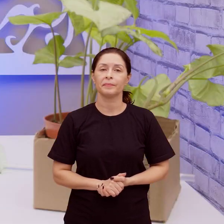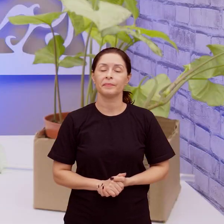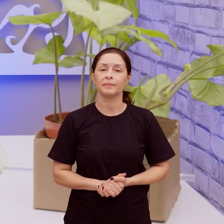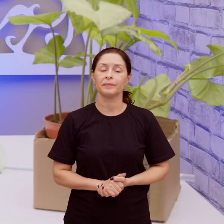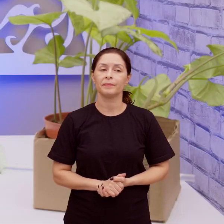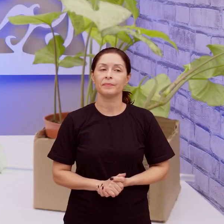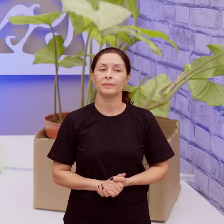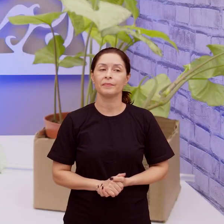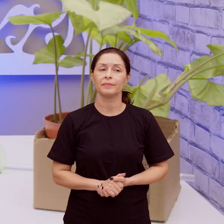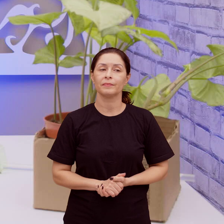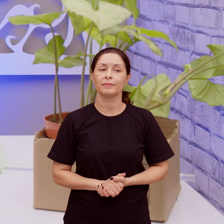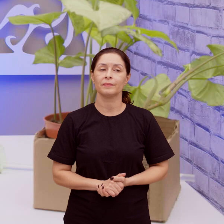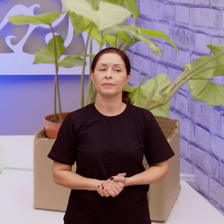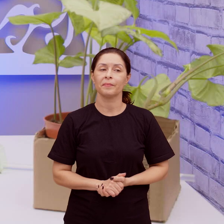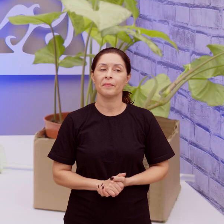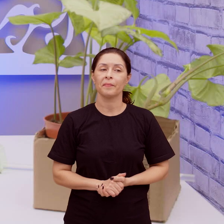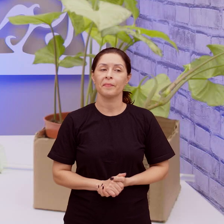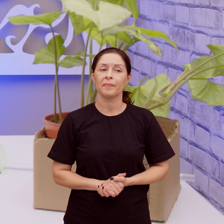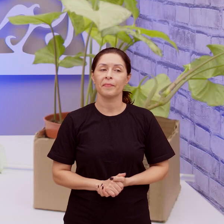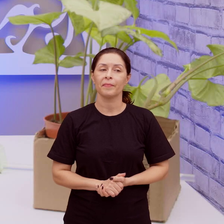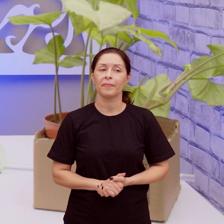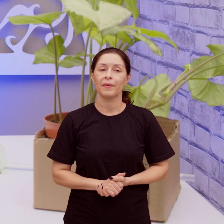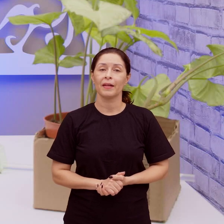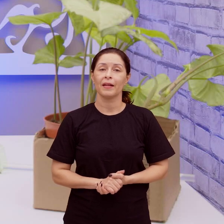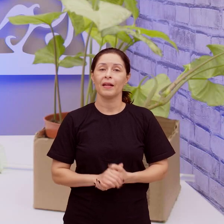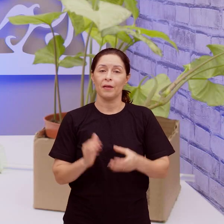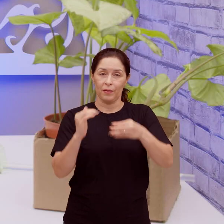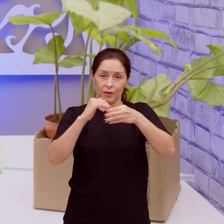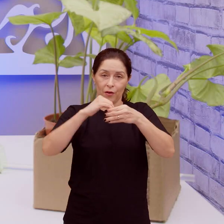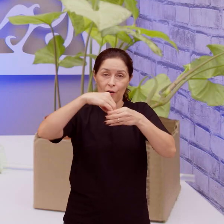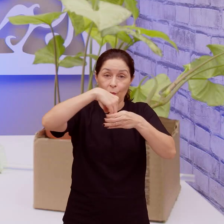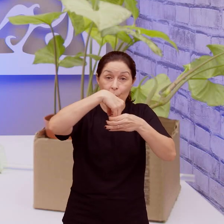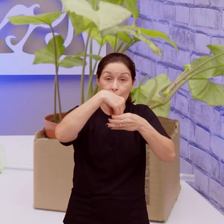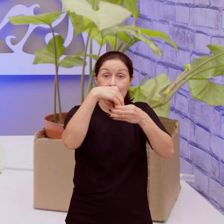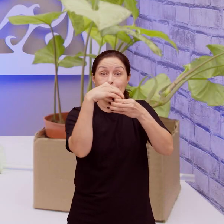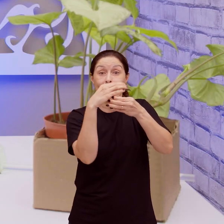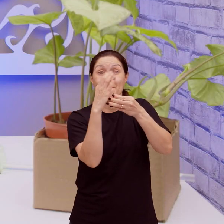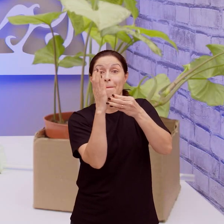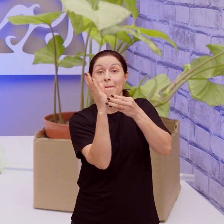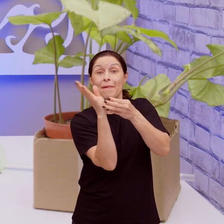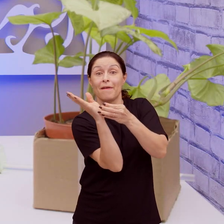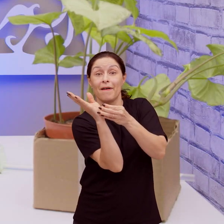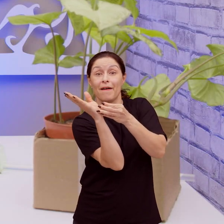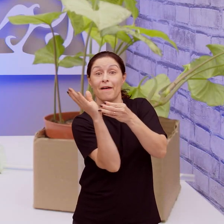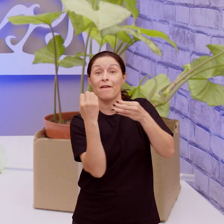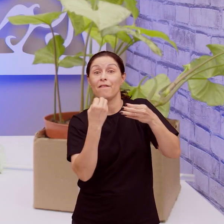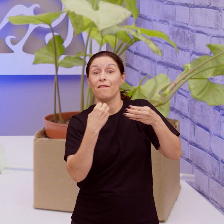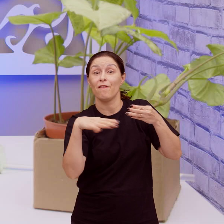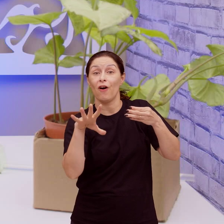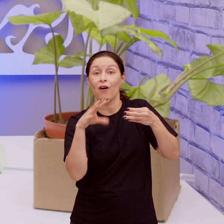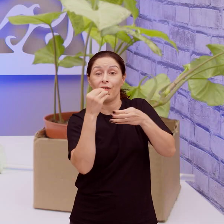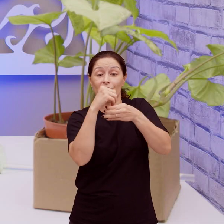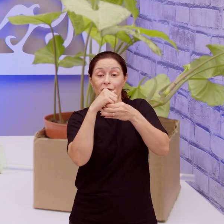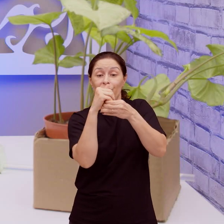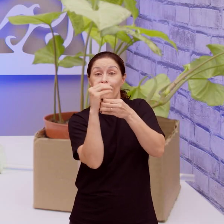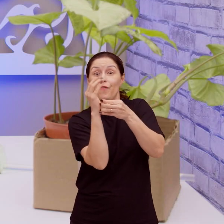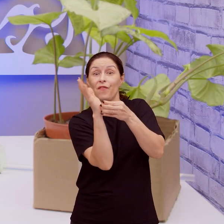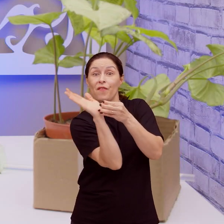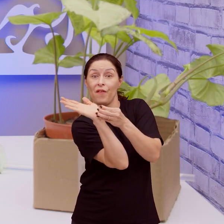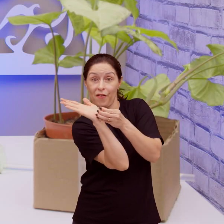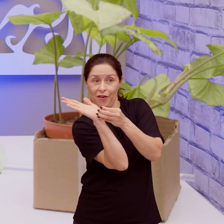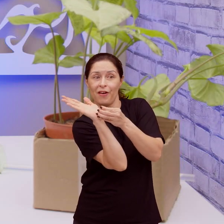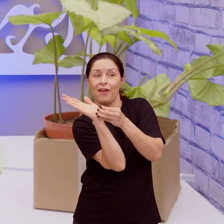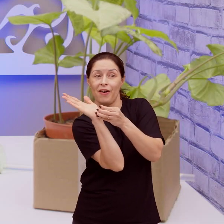E agora a gente vai dobrar com muita força para fora. Olha só, aqui ó. E